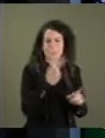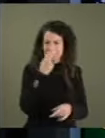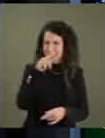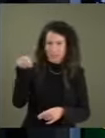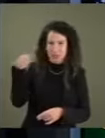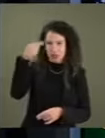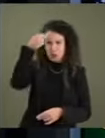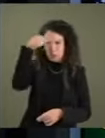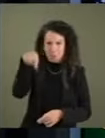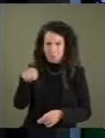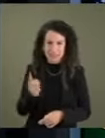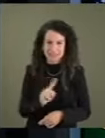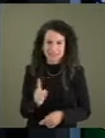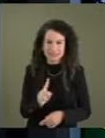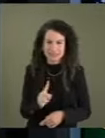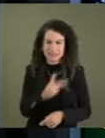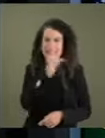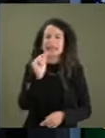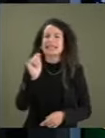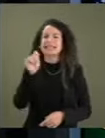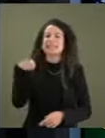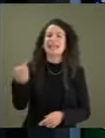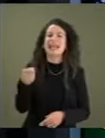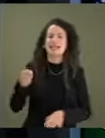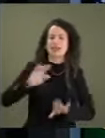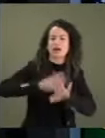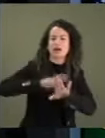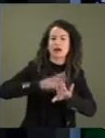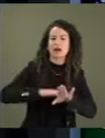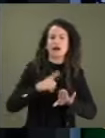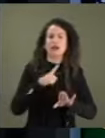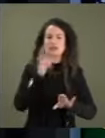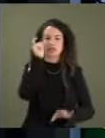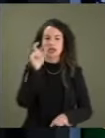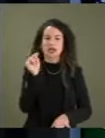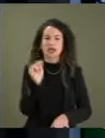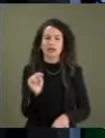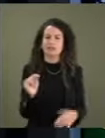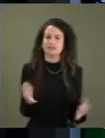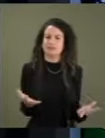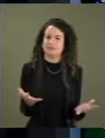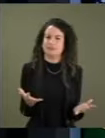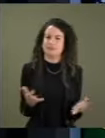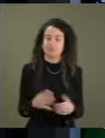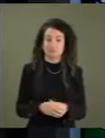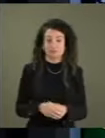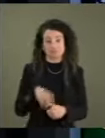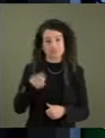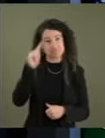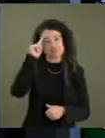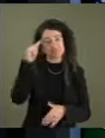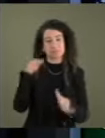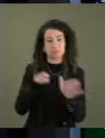disso, desses interesses? Poderoso? Lobby? Essa é a pergunta que fica.